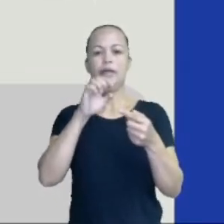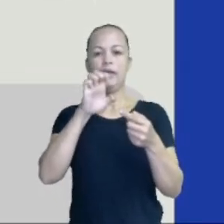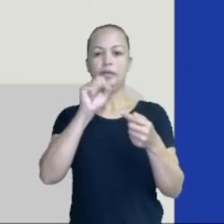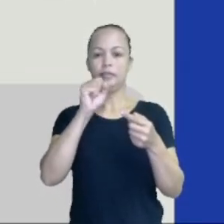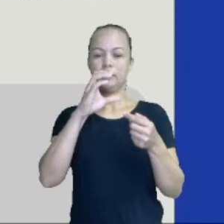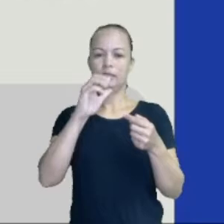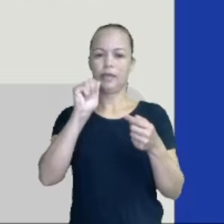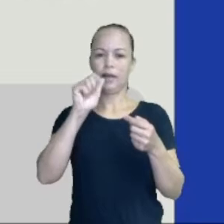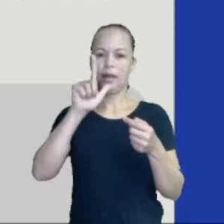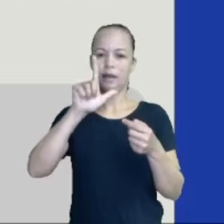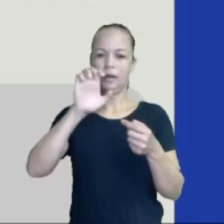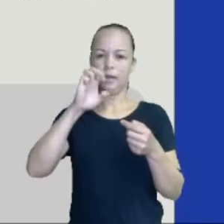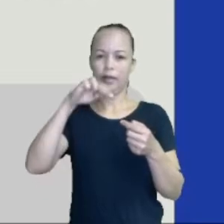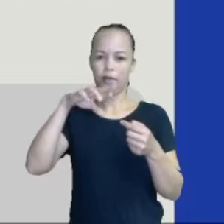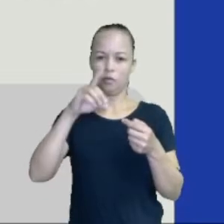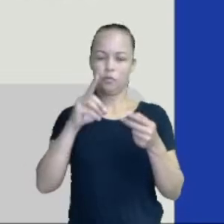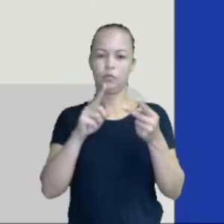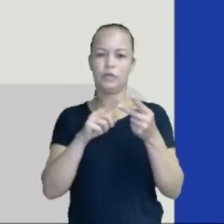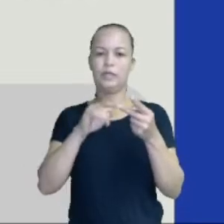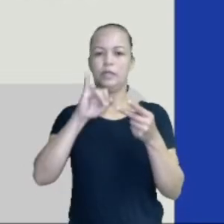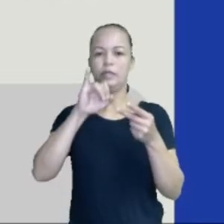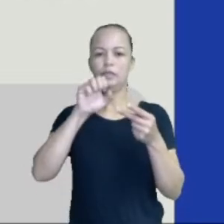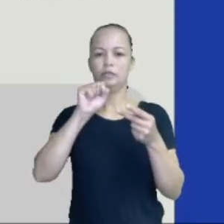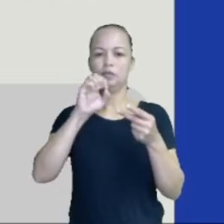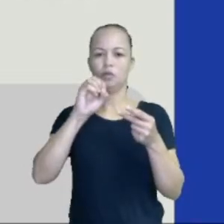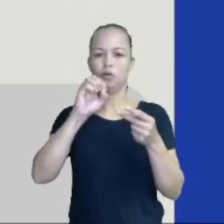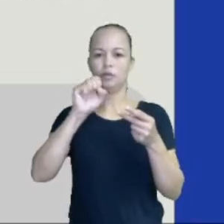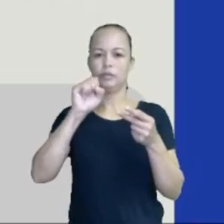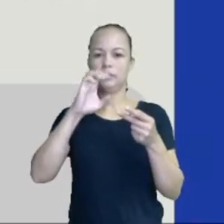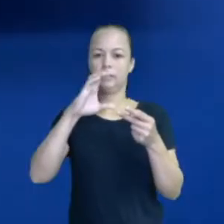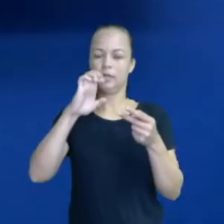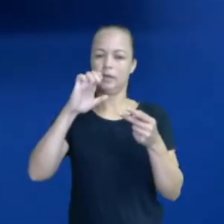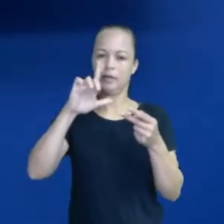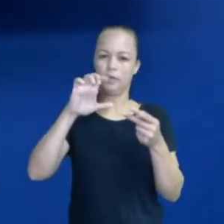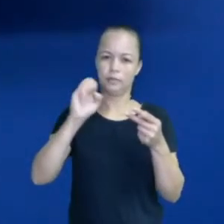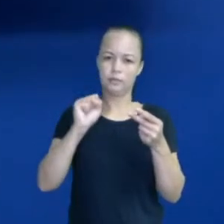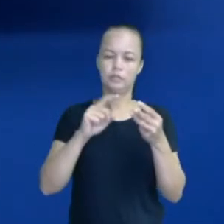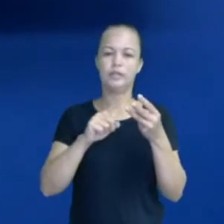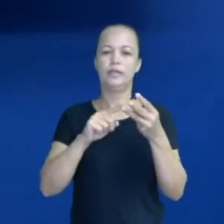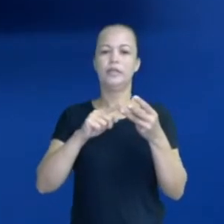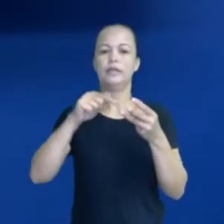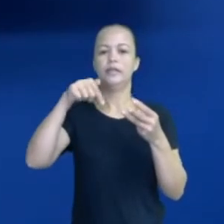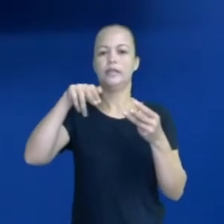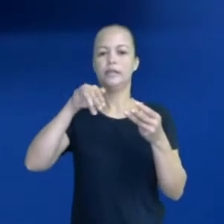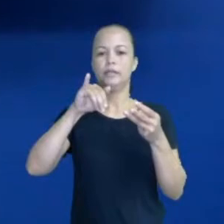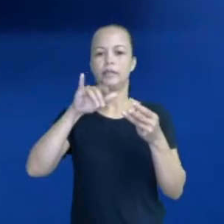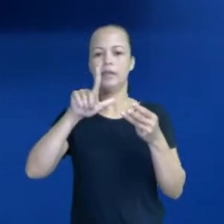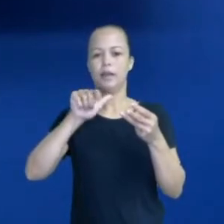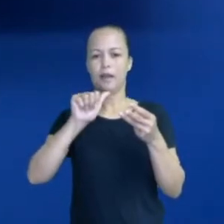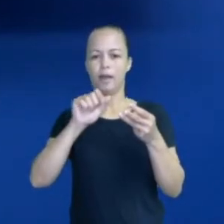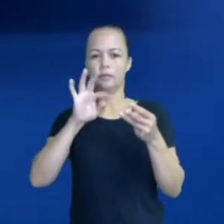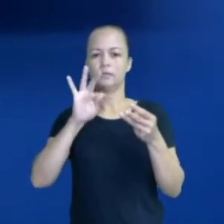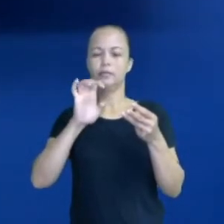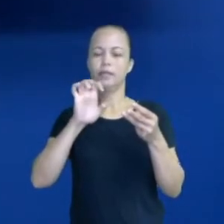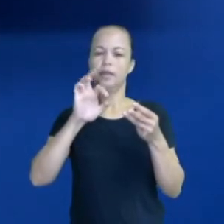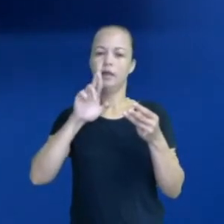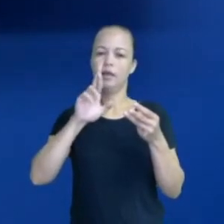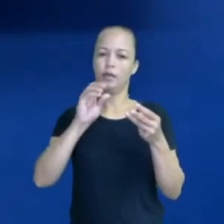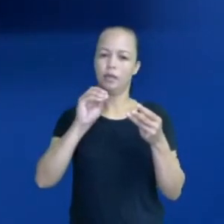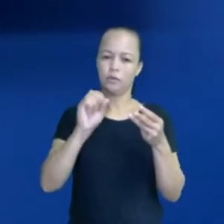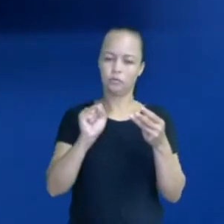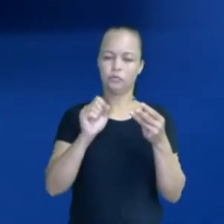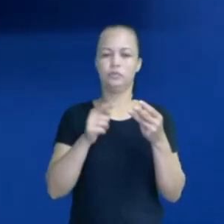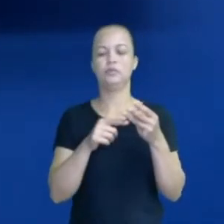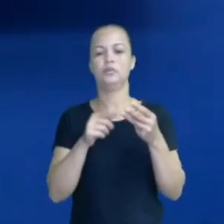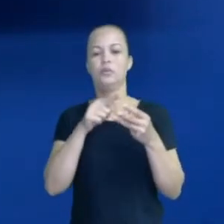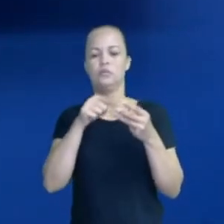ou equiláteros. Opa, professora, agora a senhora me pegou. Já vem com palavra nova aí. Mas vamos relacionar lá com